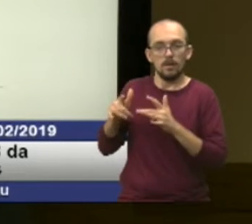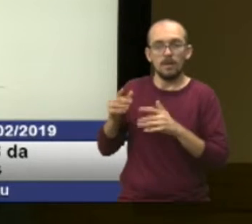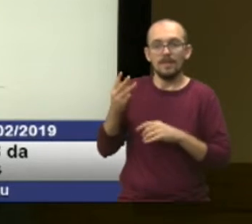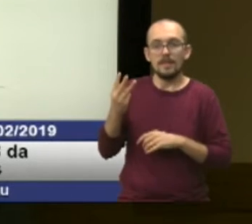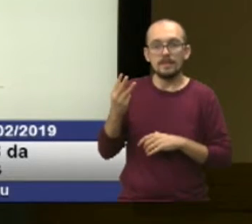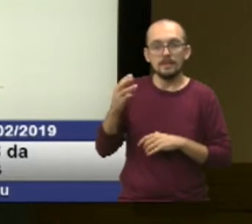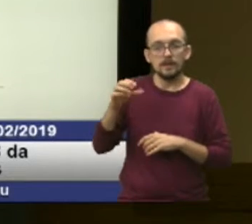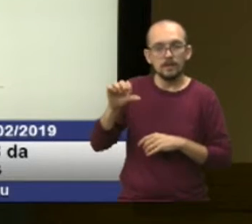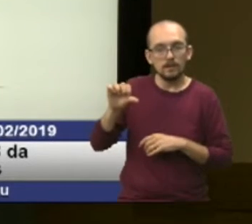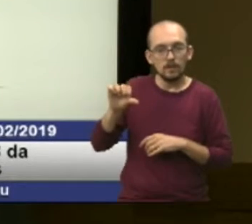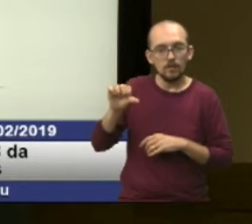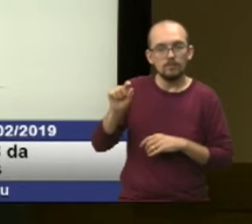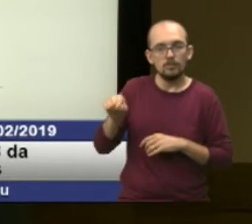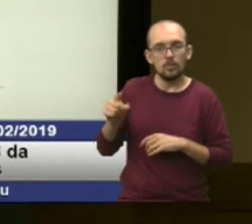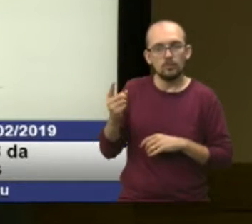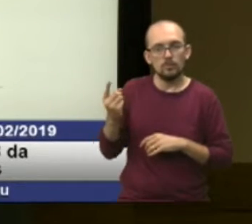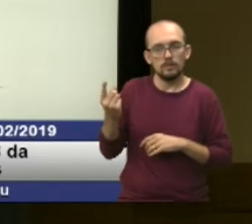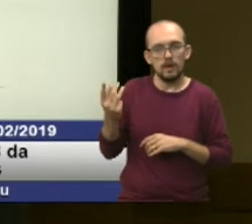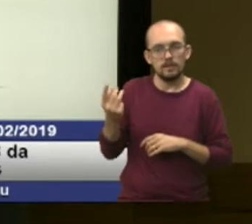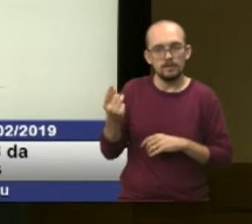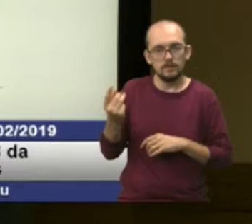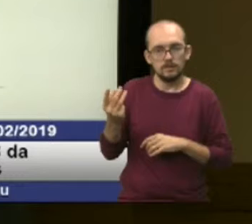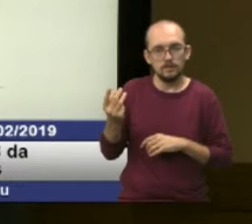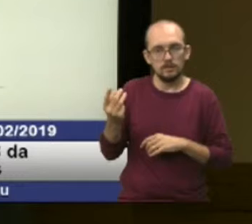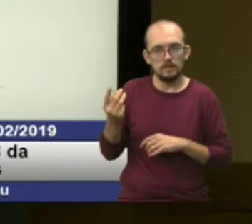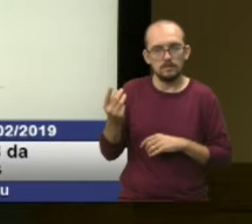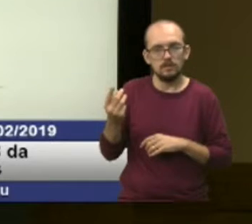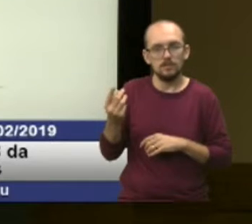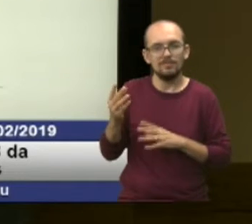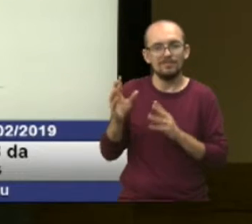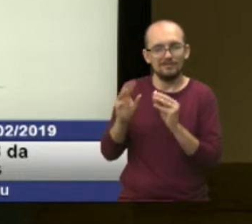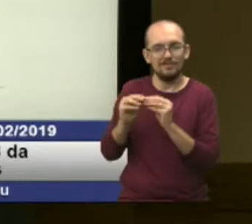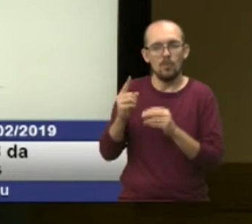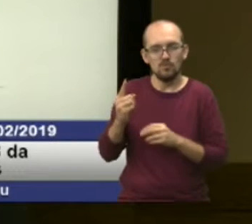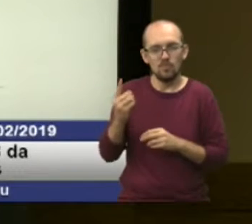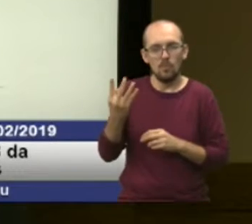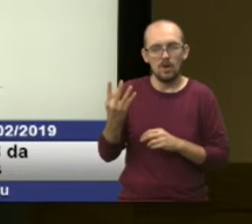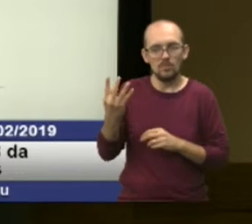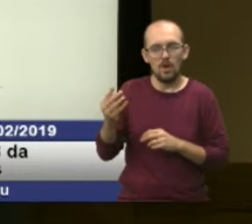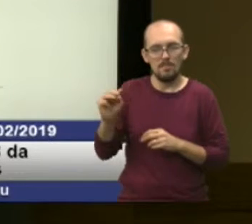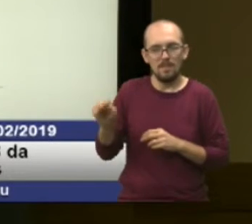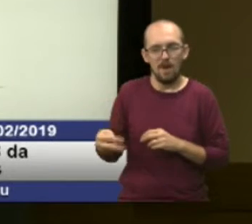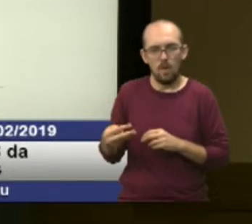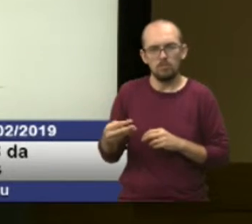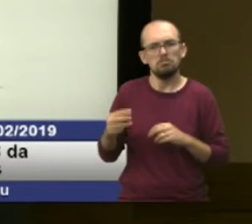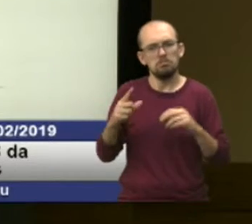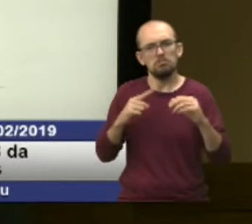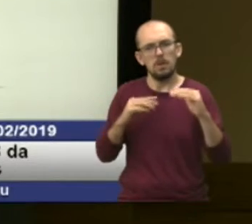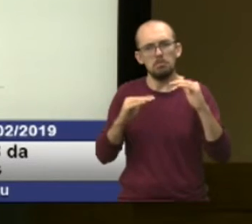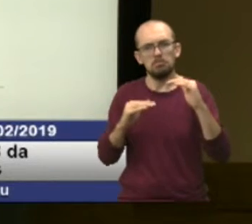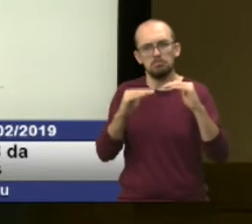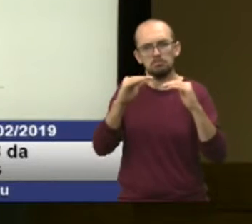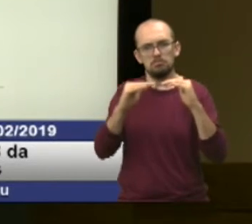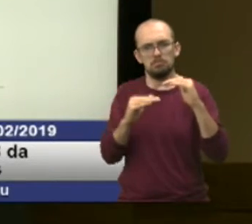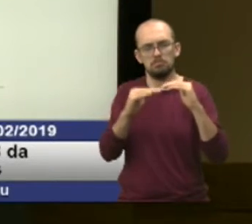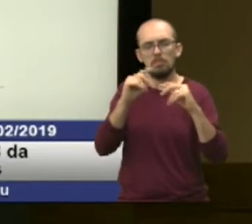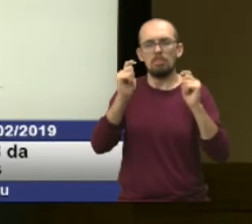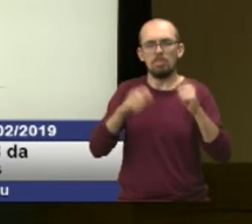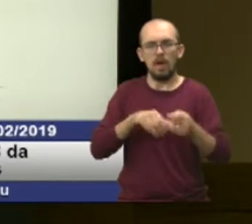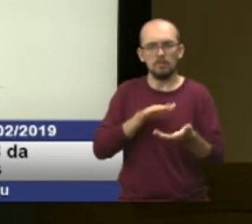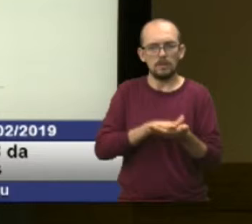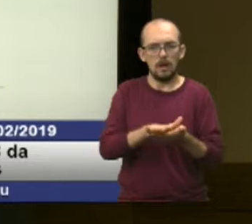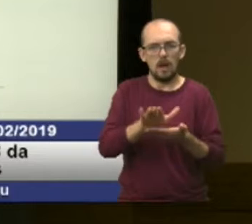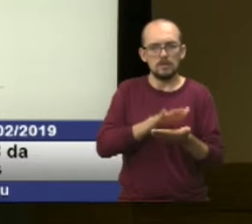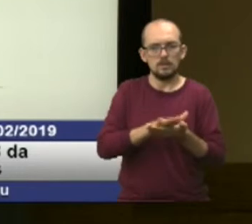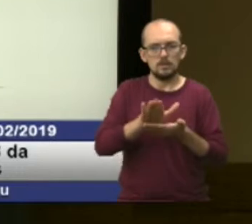39,13% da folha hoje, que é 144 milhões. Então, tem aí um limite aí de mais de...